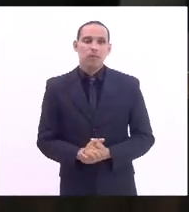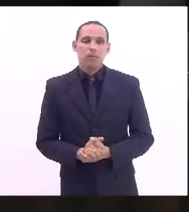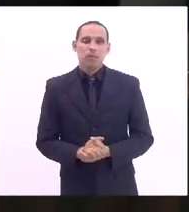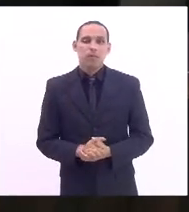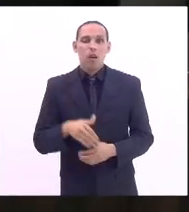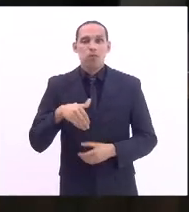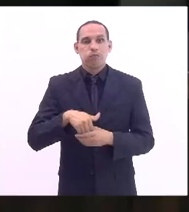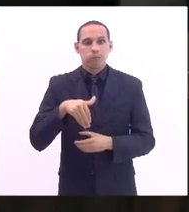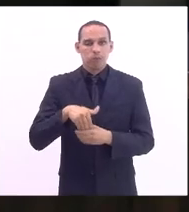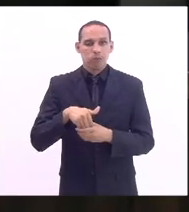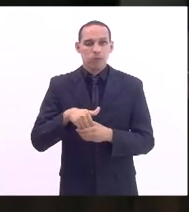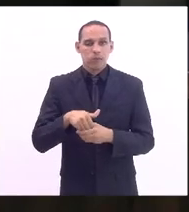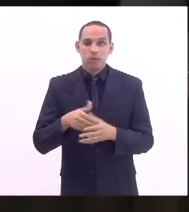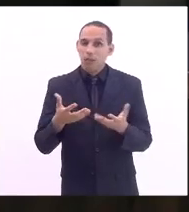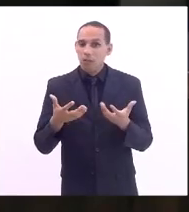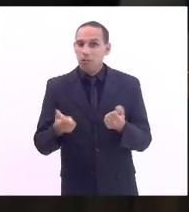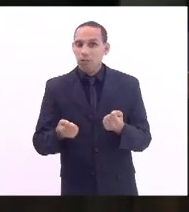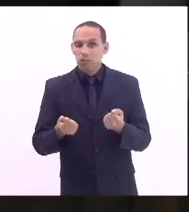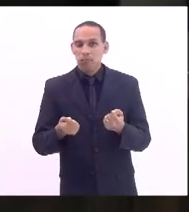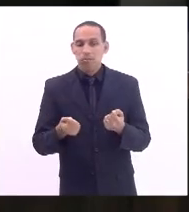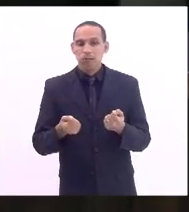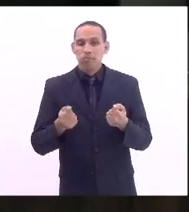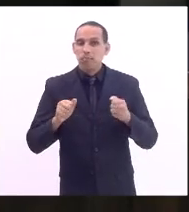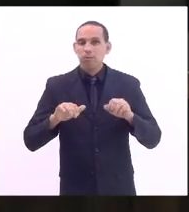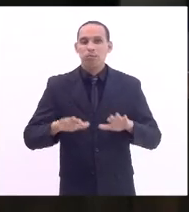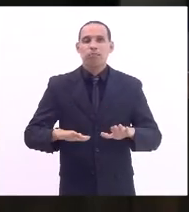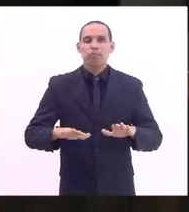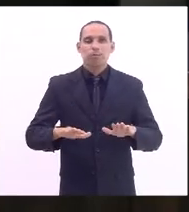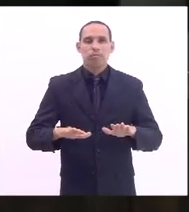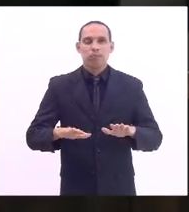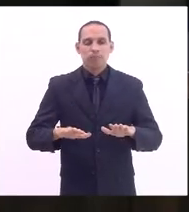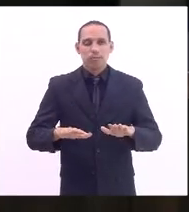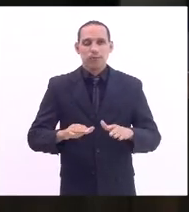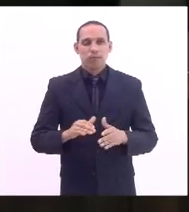Em votação, senhores que aprovam, permaneçam como estão.